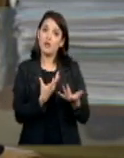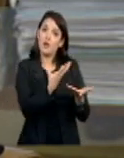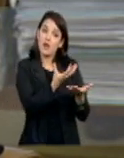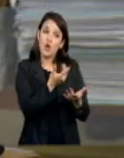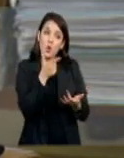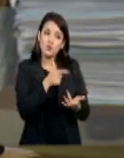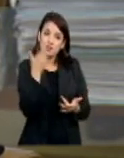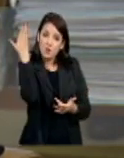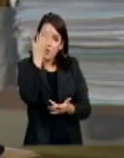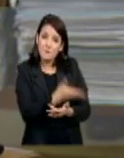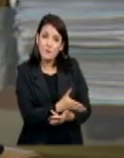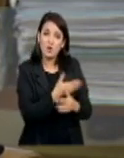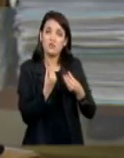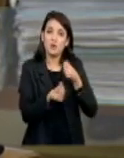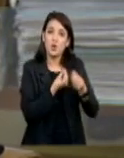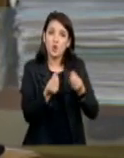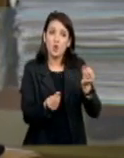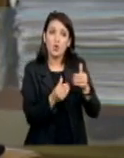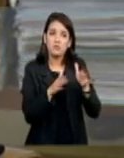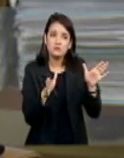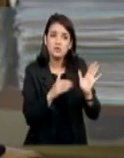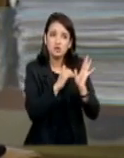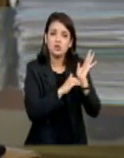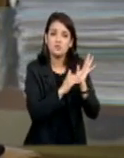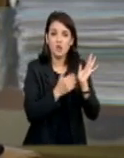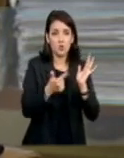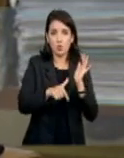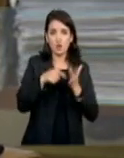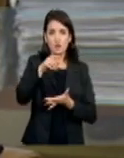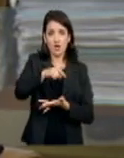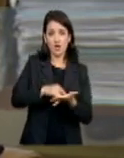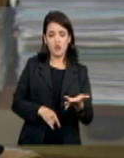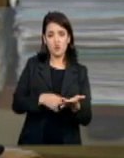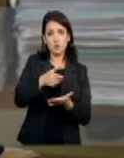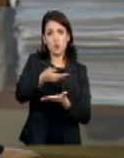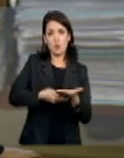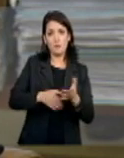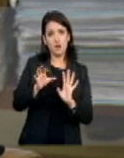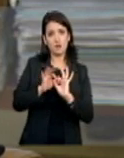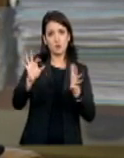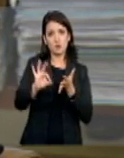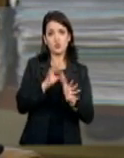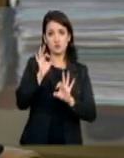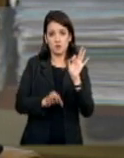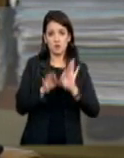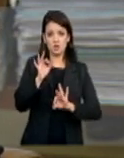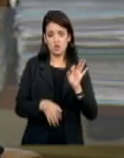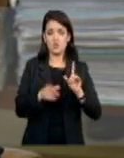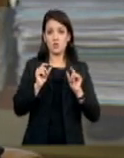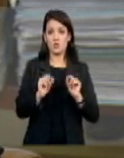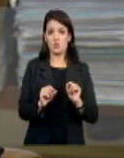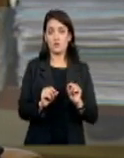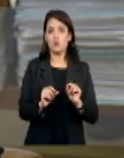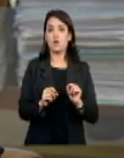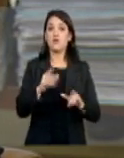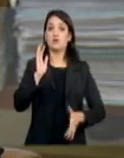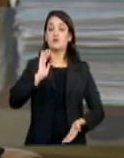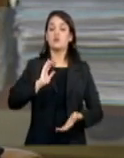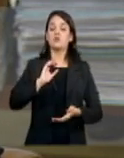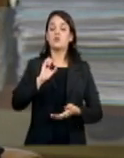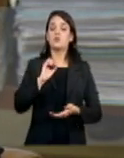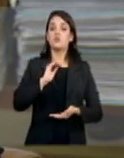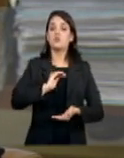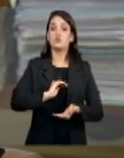não conta com autorização judicial contrária à jurisprudência consolidada do supremo tribunal federal de que é possível a utilização